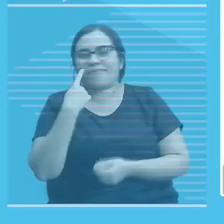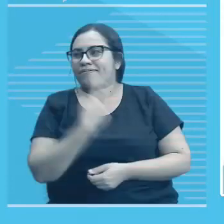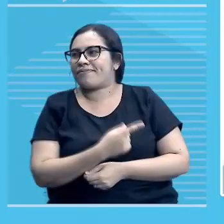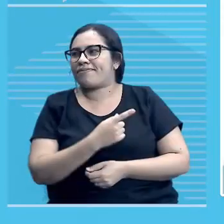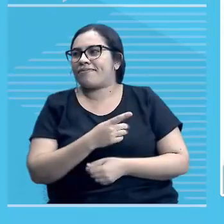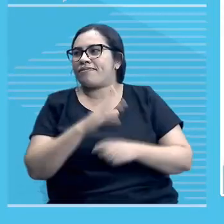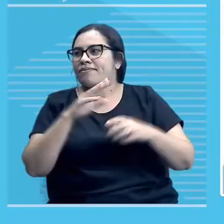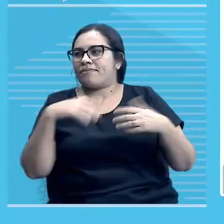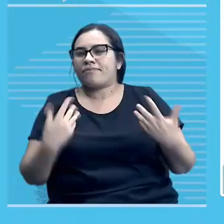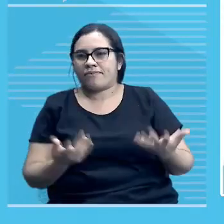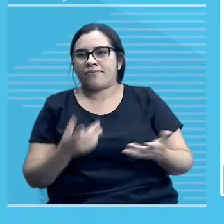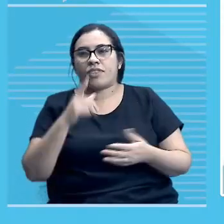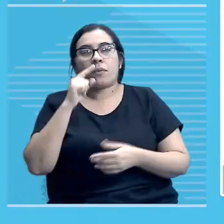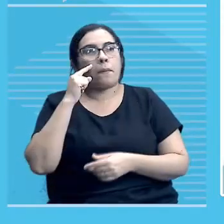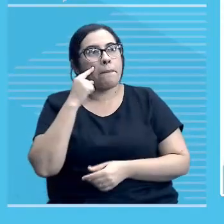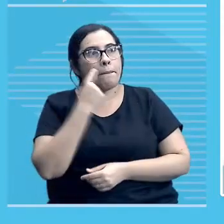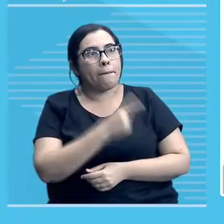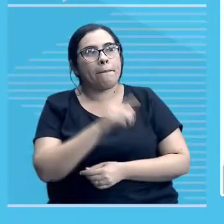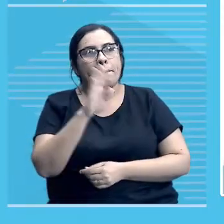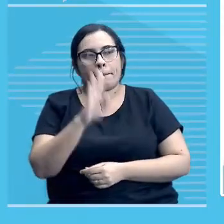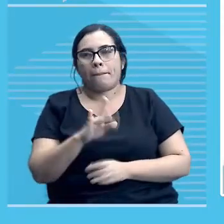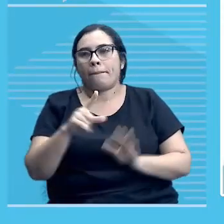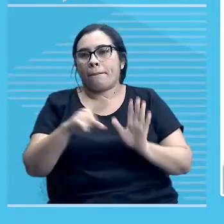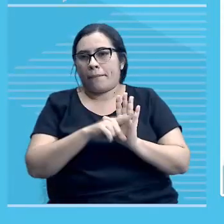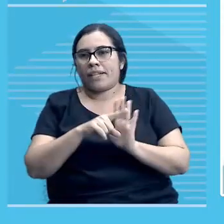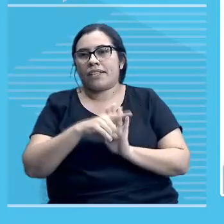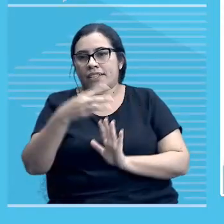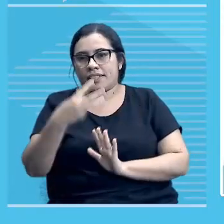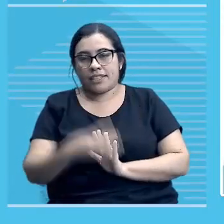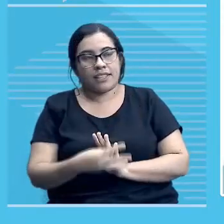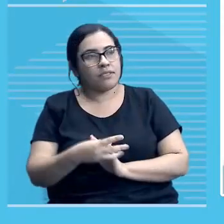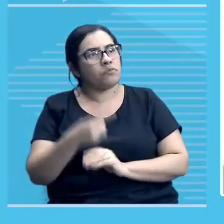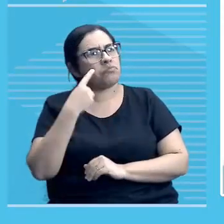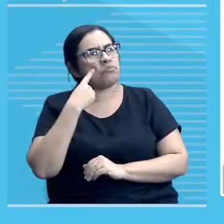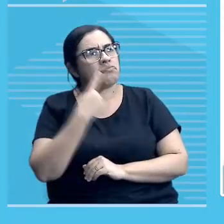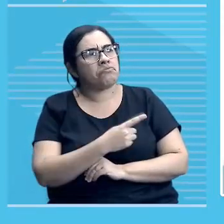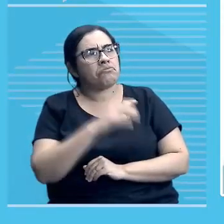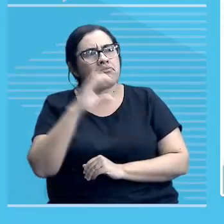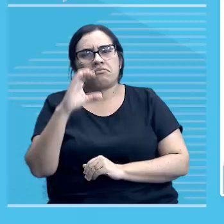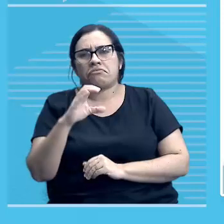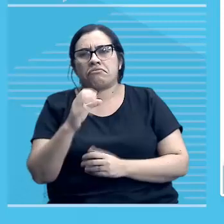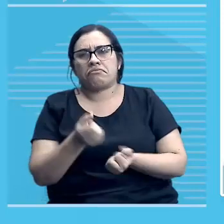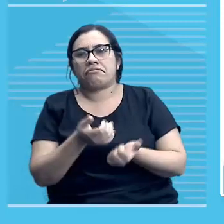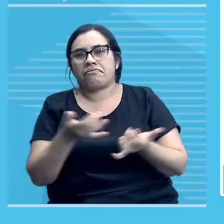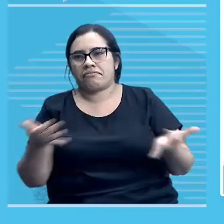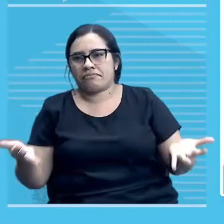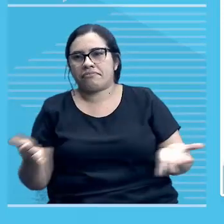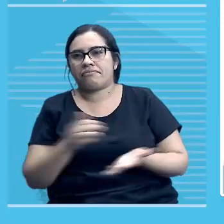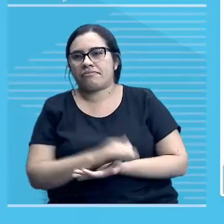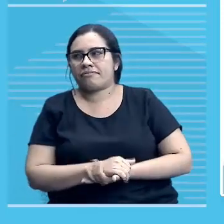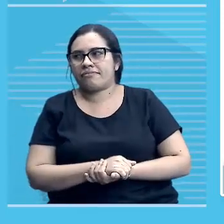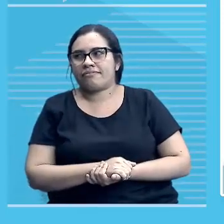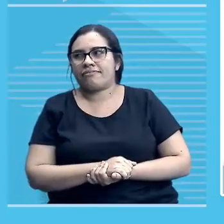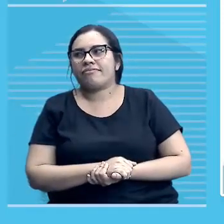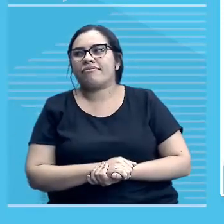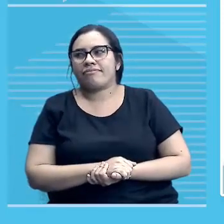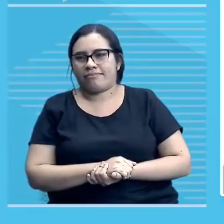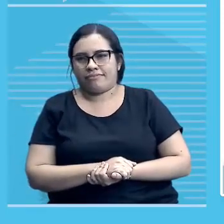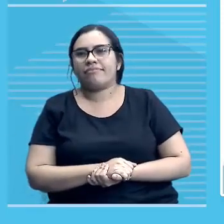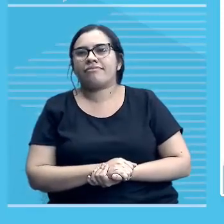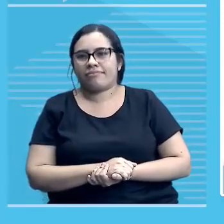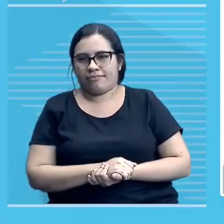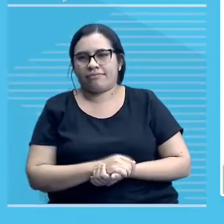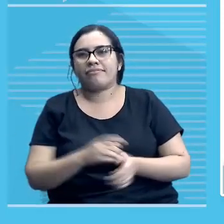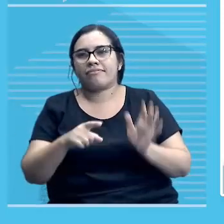igual a menos 3 e o C, ele é igual a menos